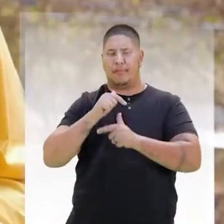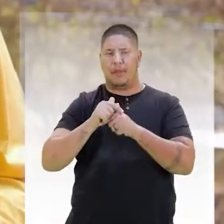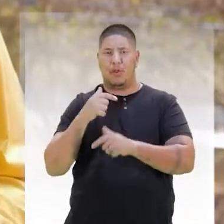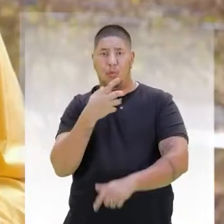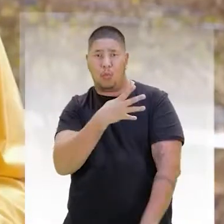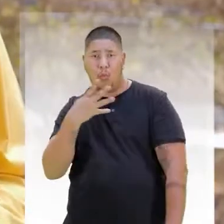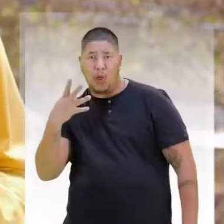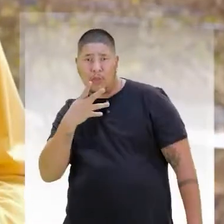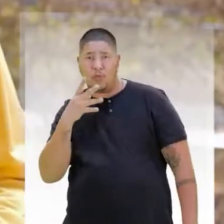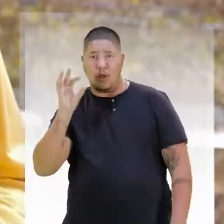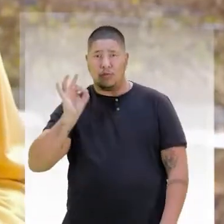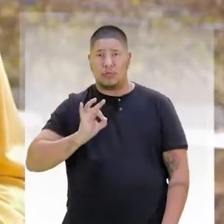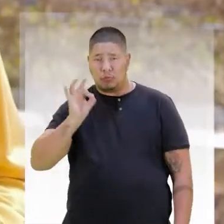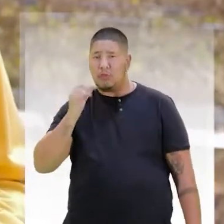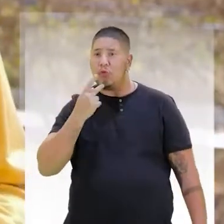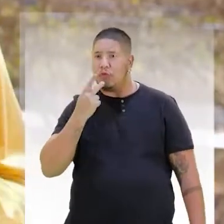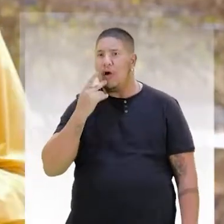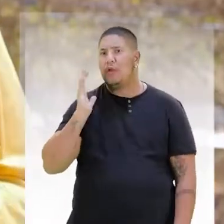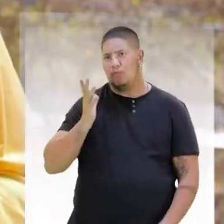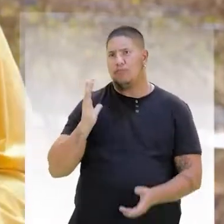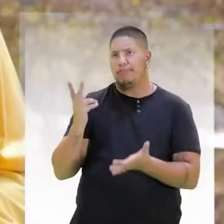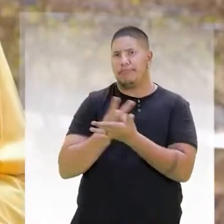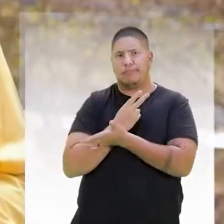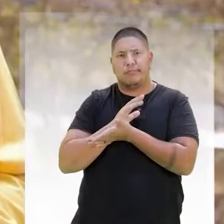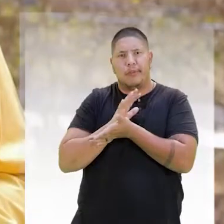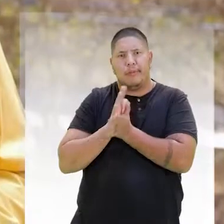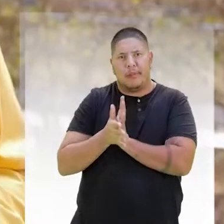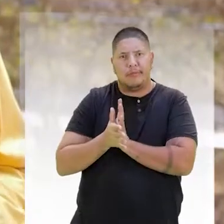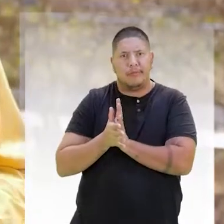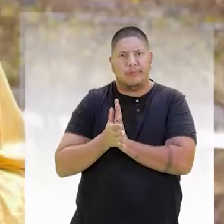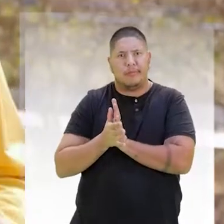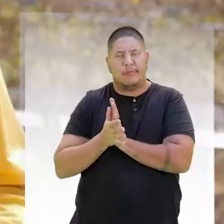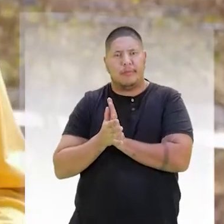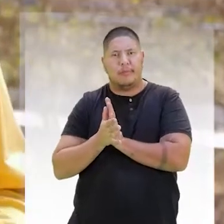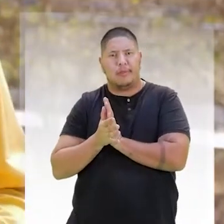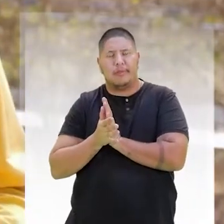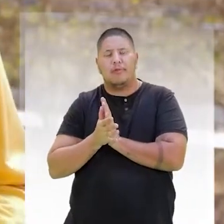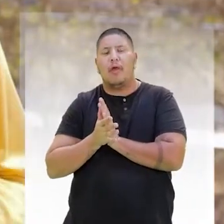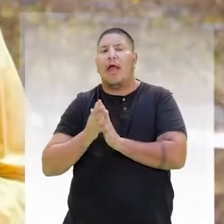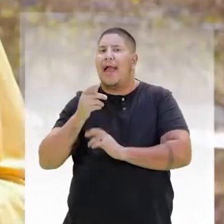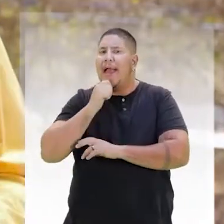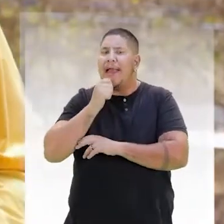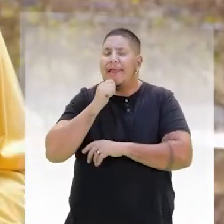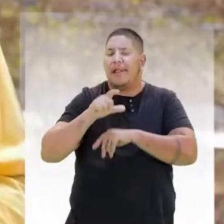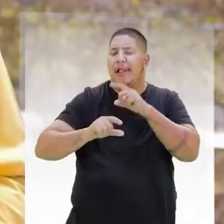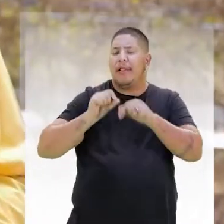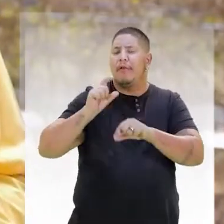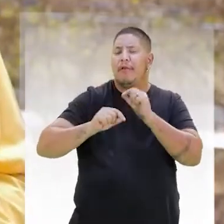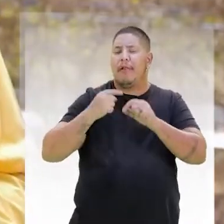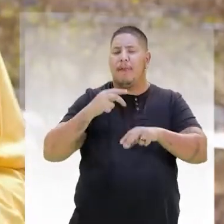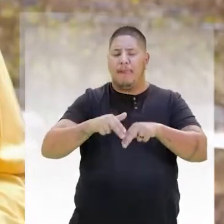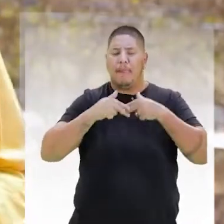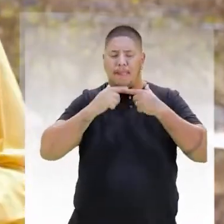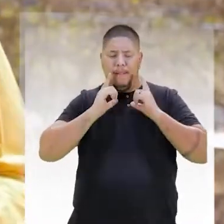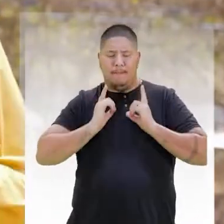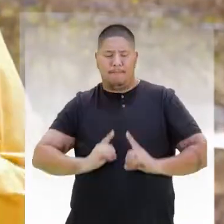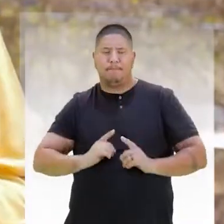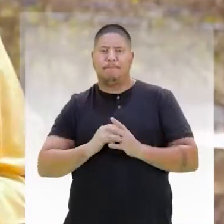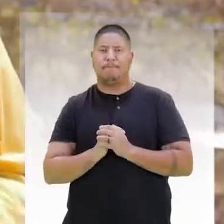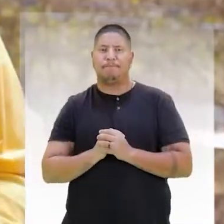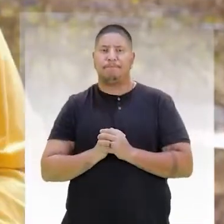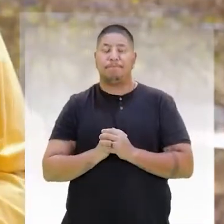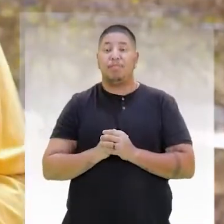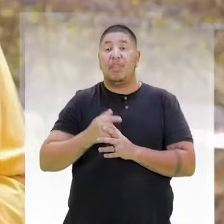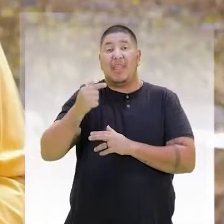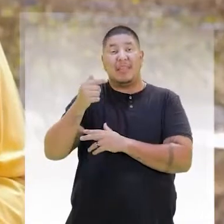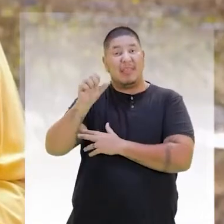dos entrevistados confessam já ter sofrido algum tipo de preconceito durante o processo seletivo por ter uma deficiência. E para